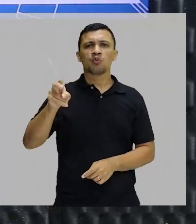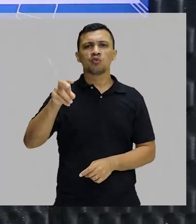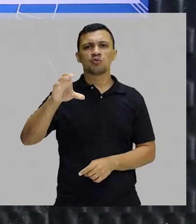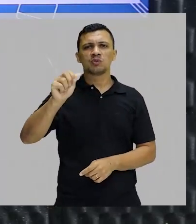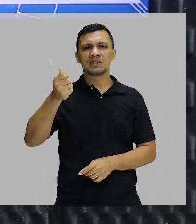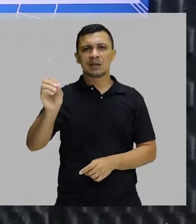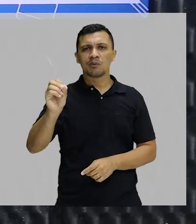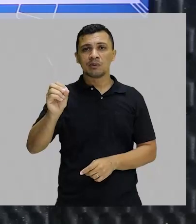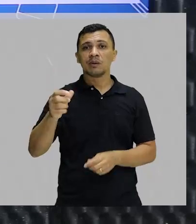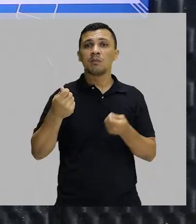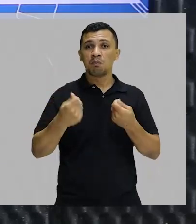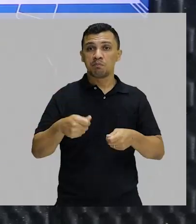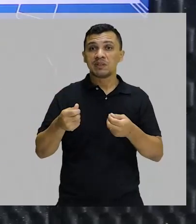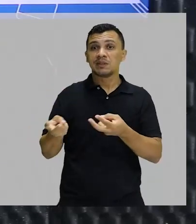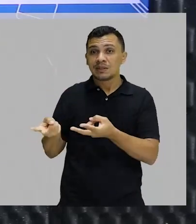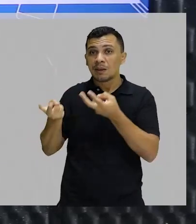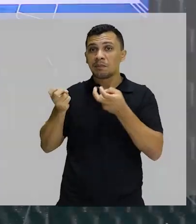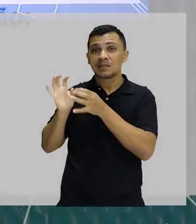pelo contexto.